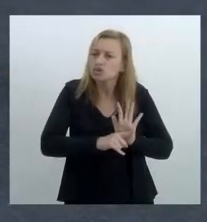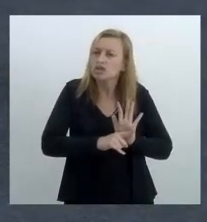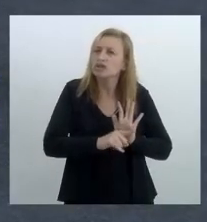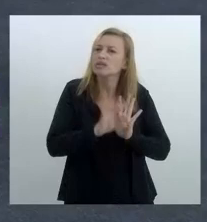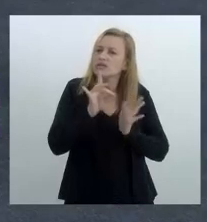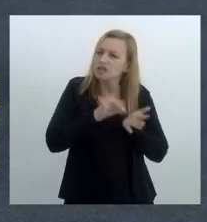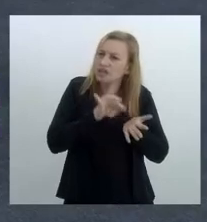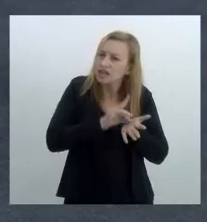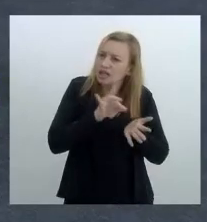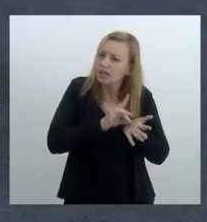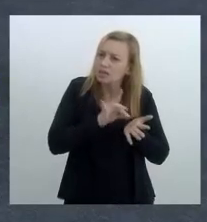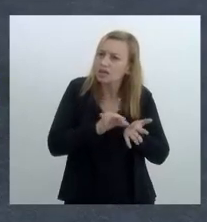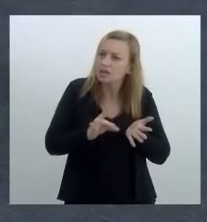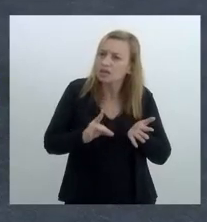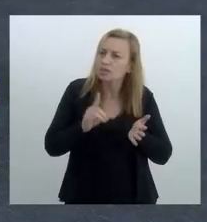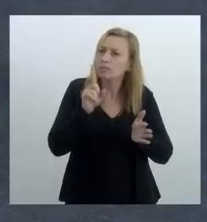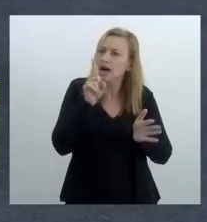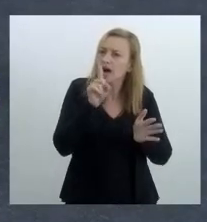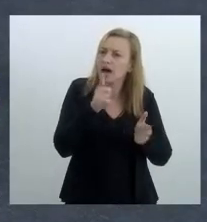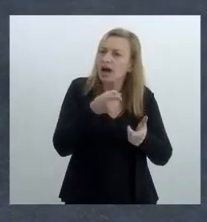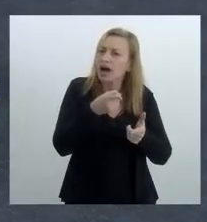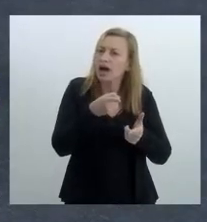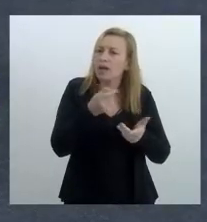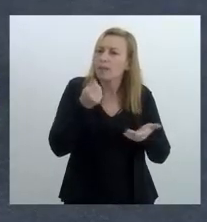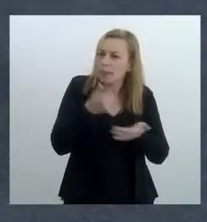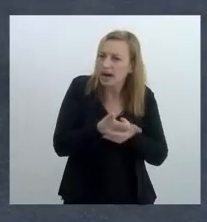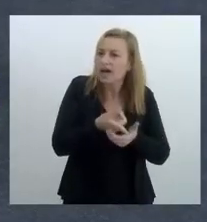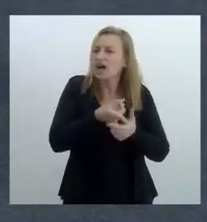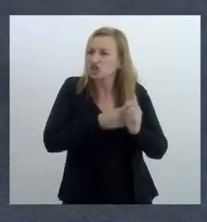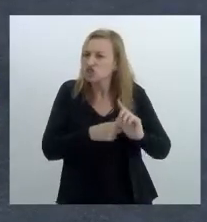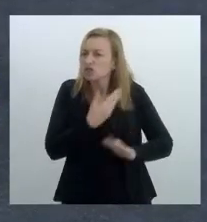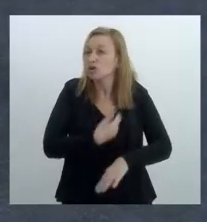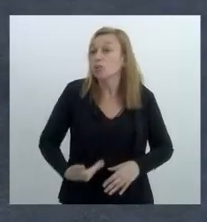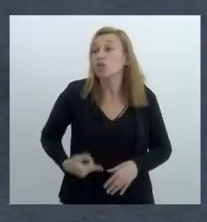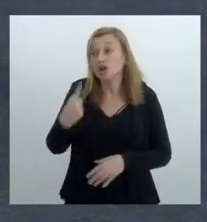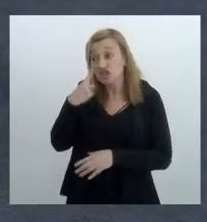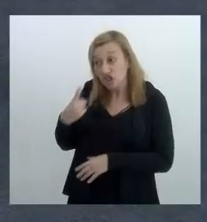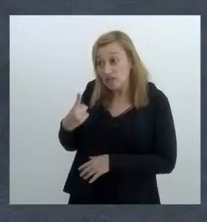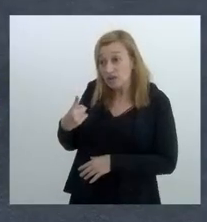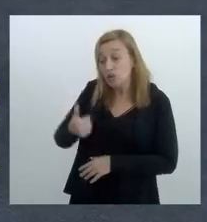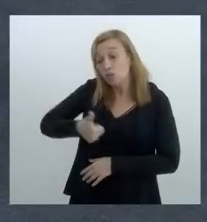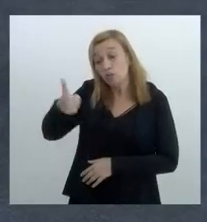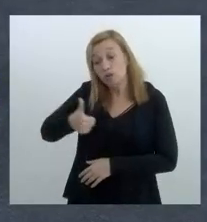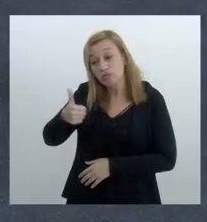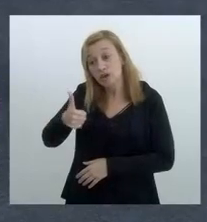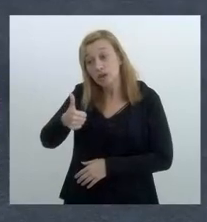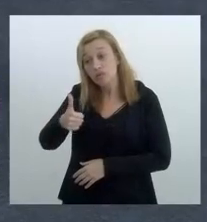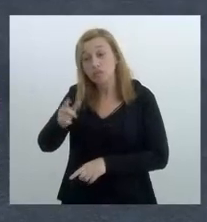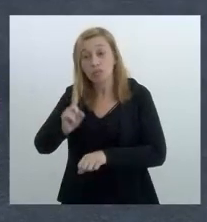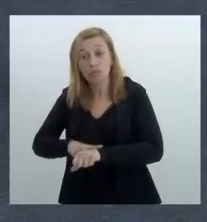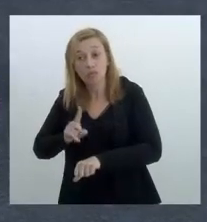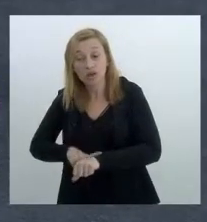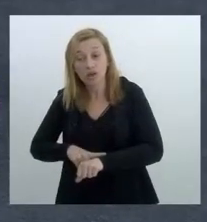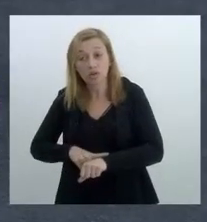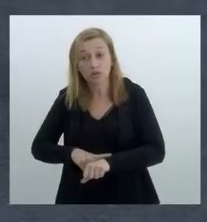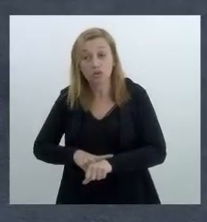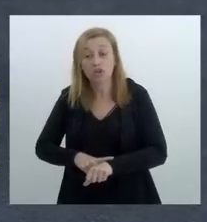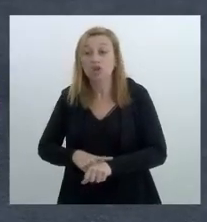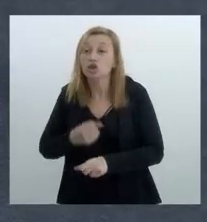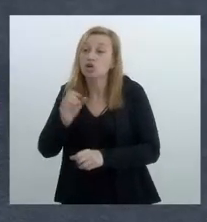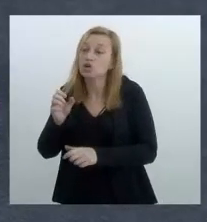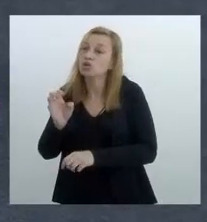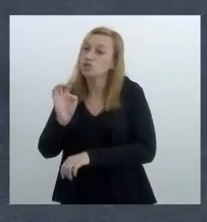de fato, as contas públicas do Estado do Rio de Janeiro, porque o que a gente está vendo, né, desde o primeiro regime de recuperação fiscal é que o Estado